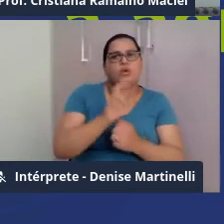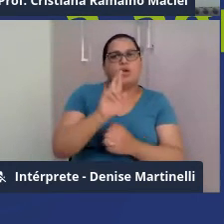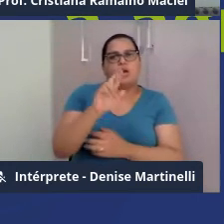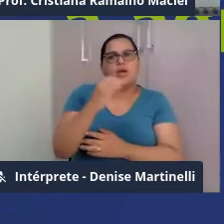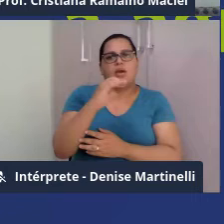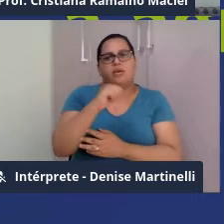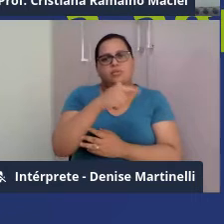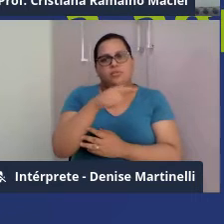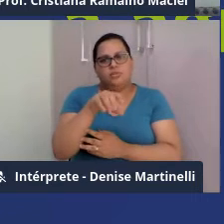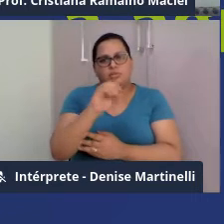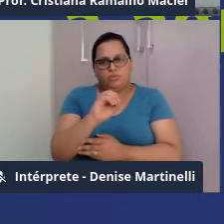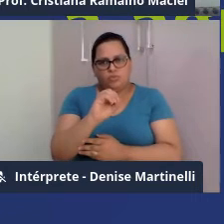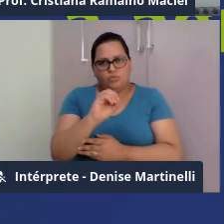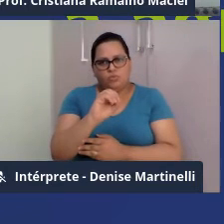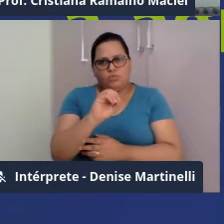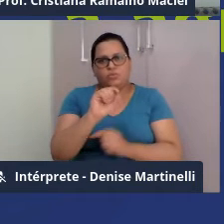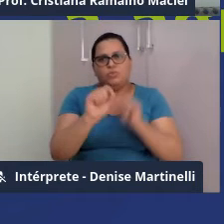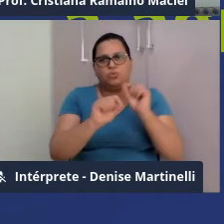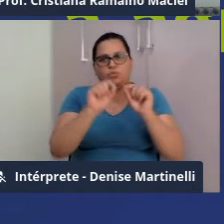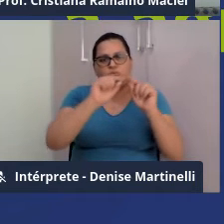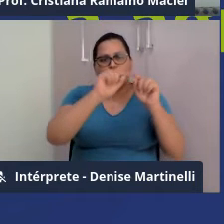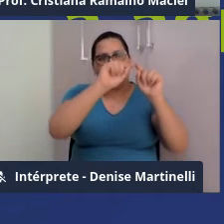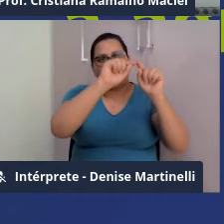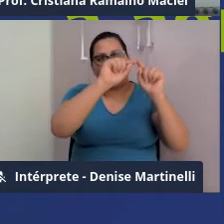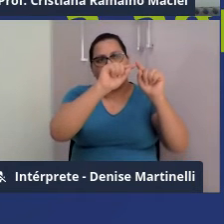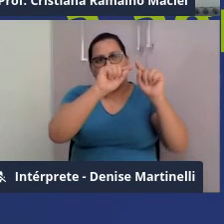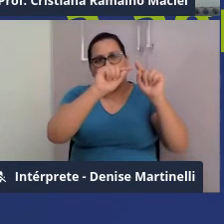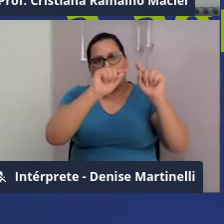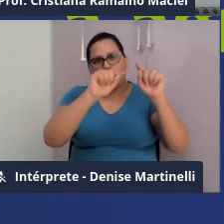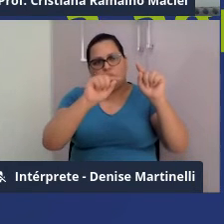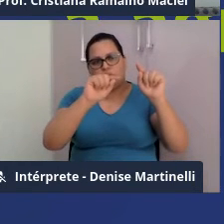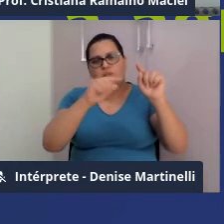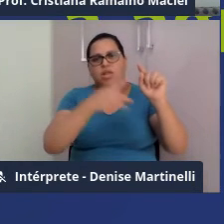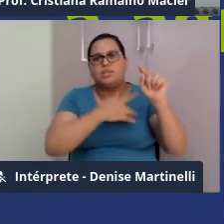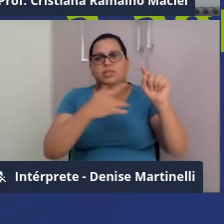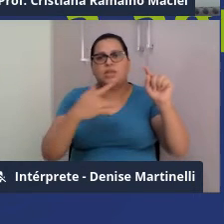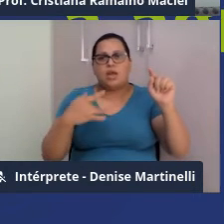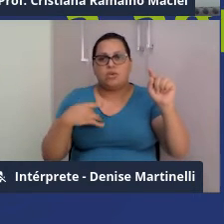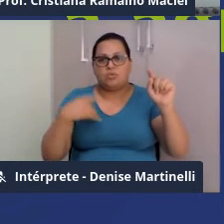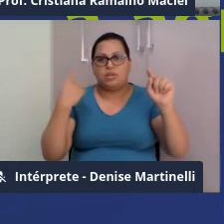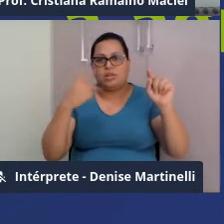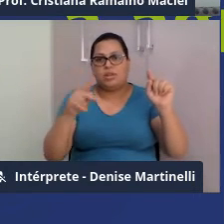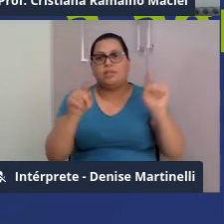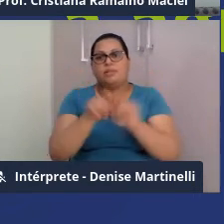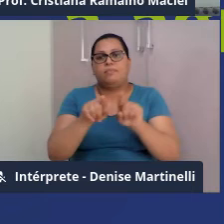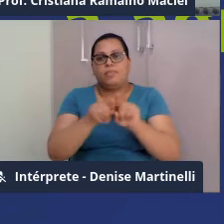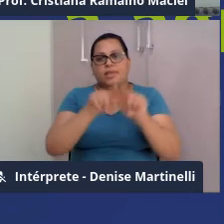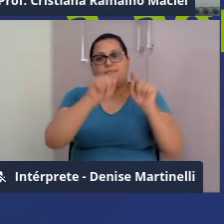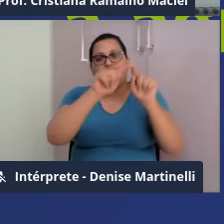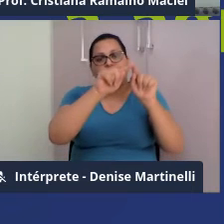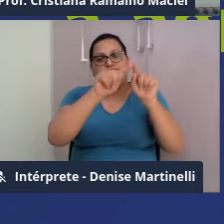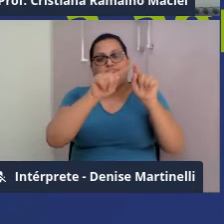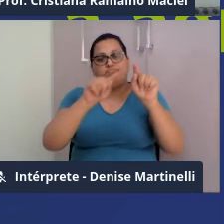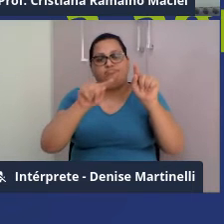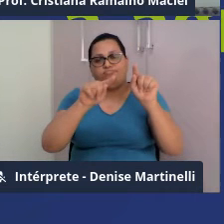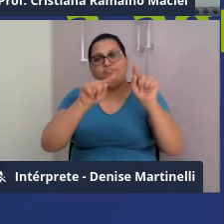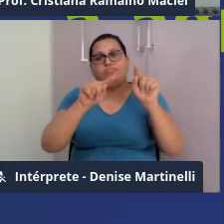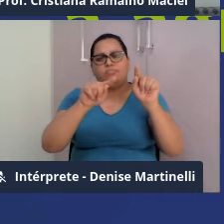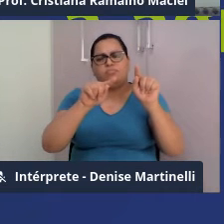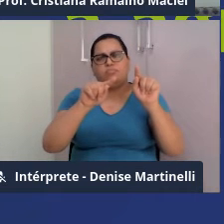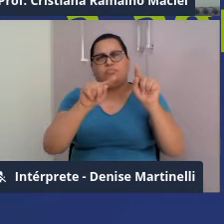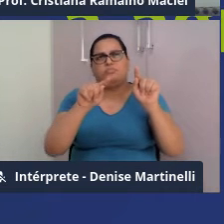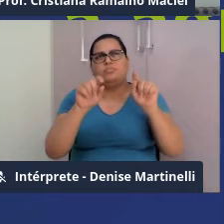troquei a artêmia por ração, a saúde caiu bastante. Minha conclusão, ora. Eu